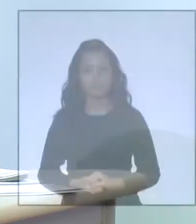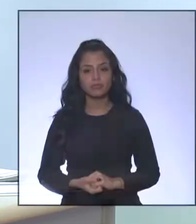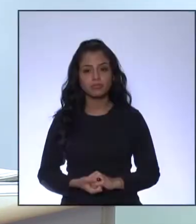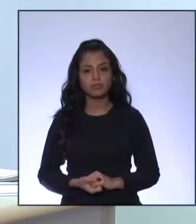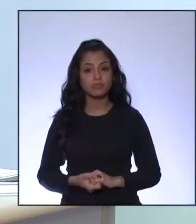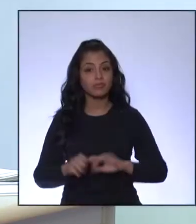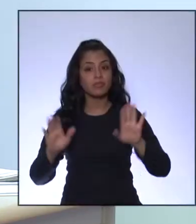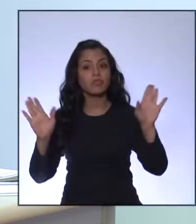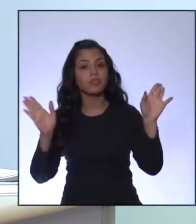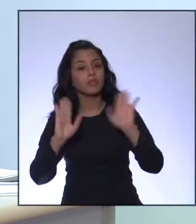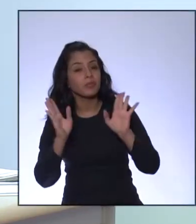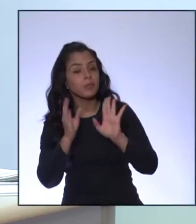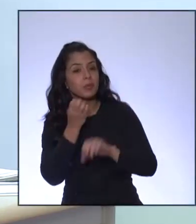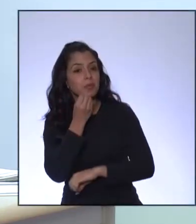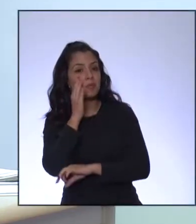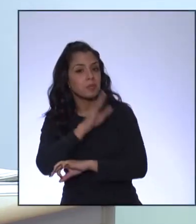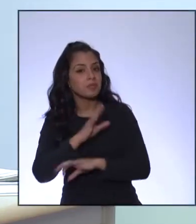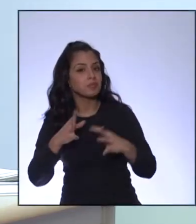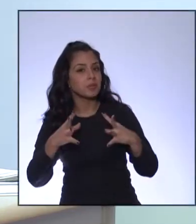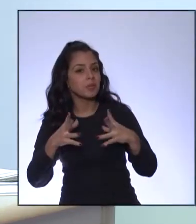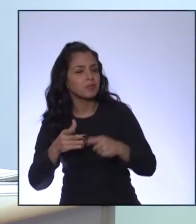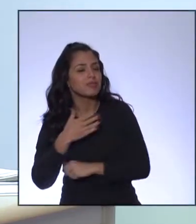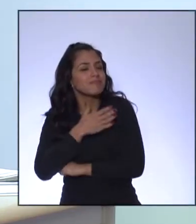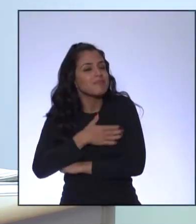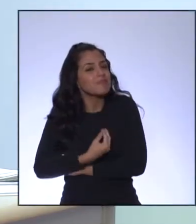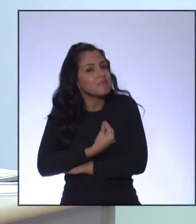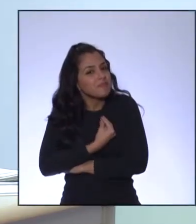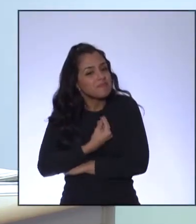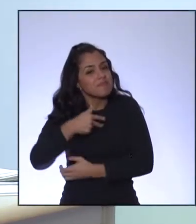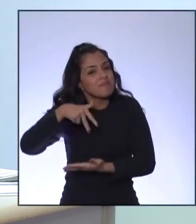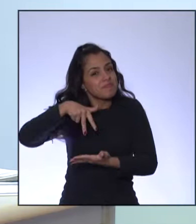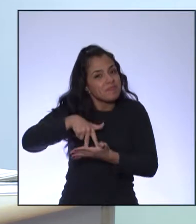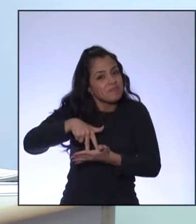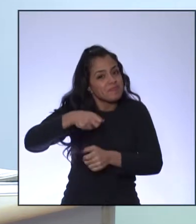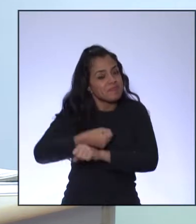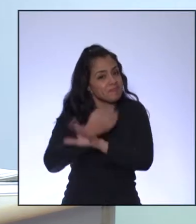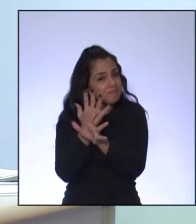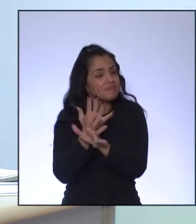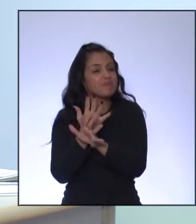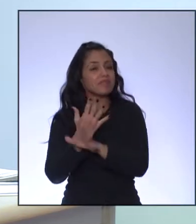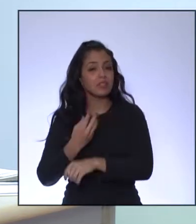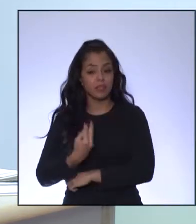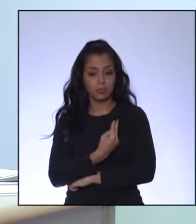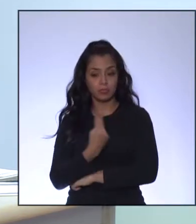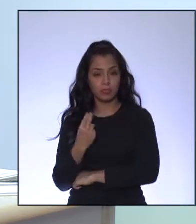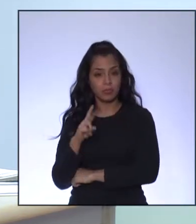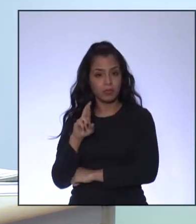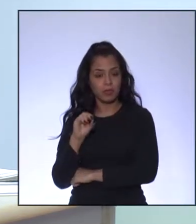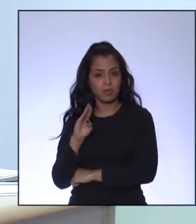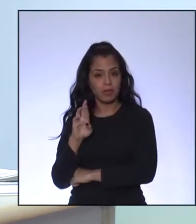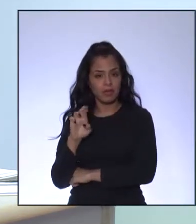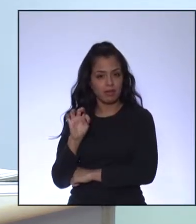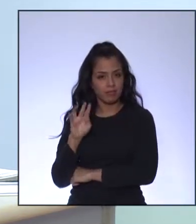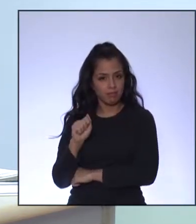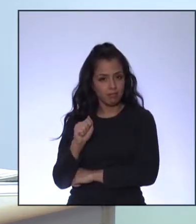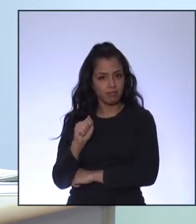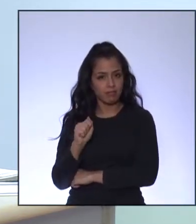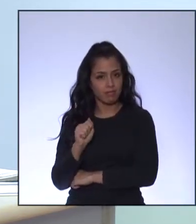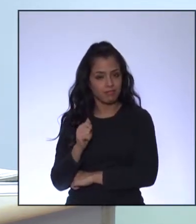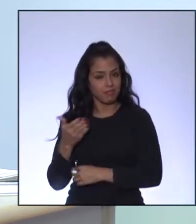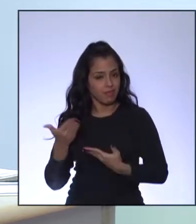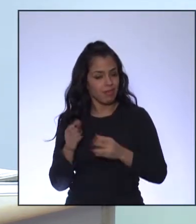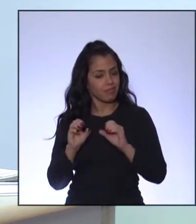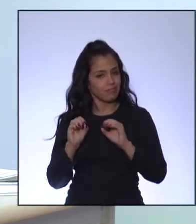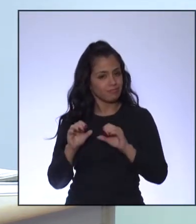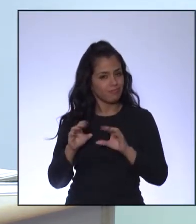Olá, boa tarde a todos. É um prazer estar aqui com vocês no Centro de Mídias. O meu nome é Roberta, eu vou ser mediadora dessa aula de